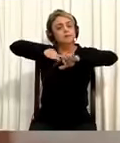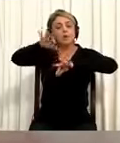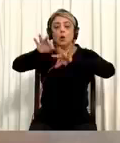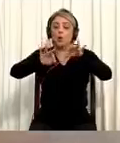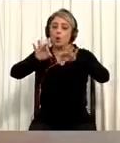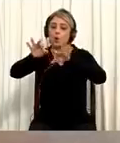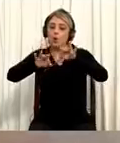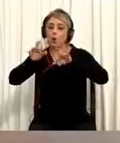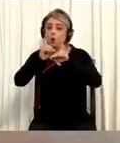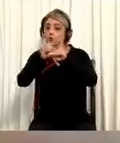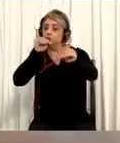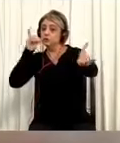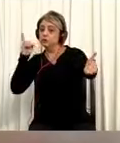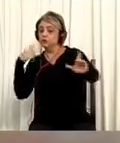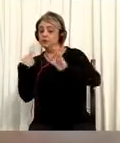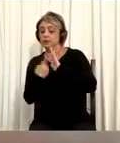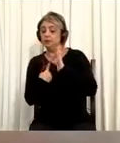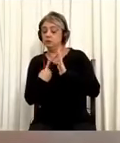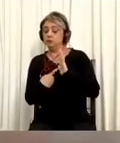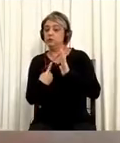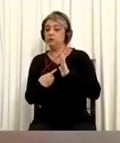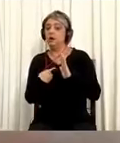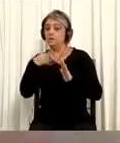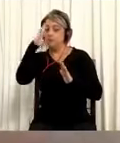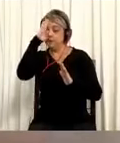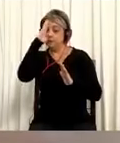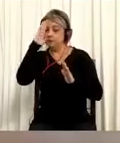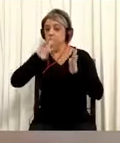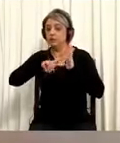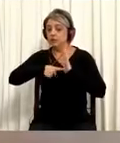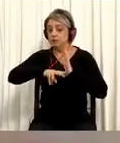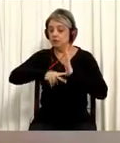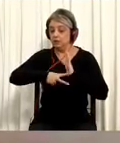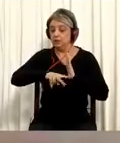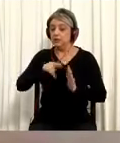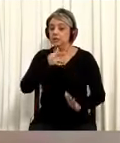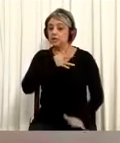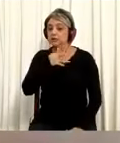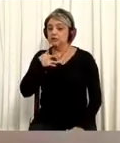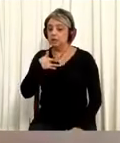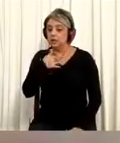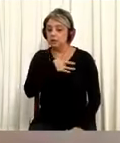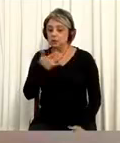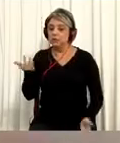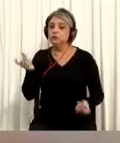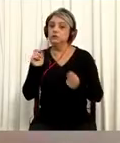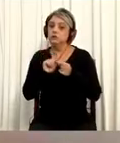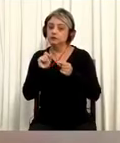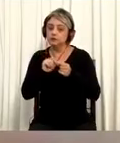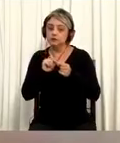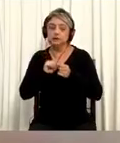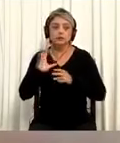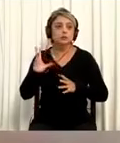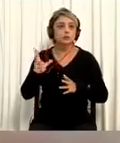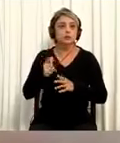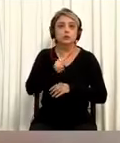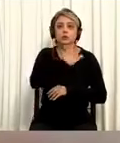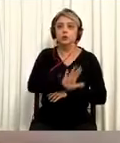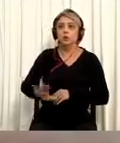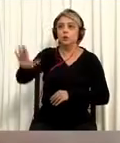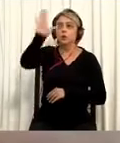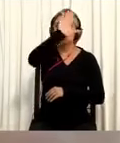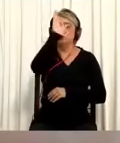com distanciamento social, como principalmente sindicatos da área da saúde estão fazendo em todo o Brasil, exatamente